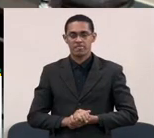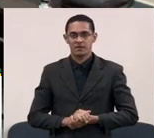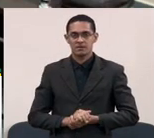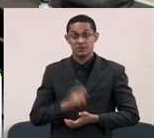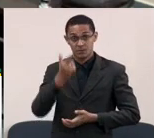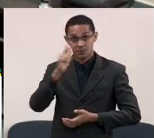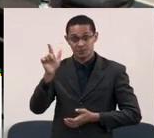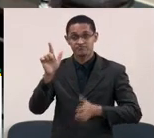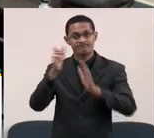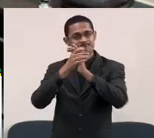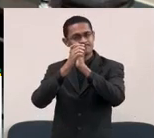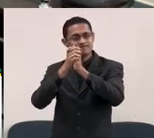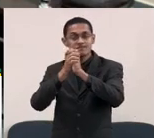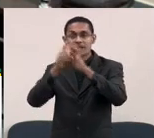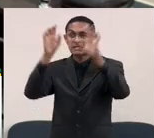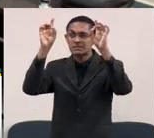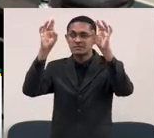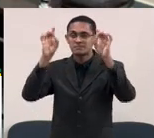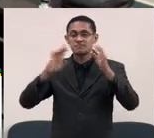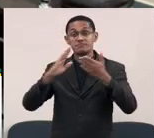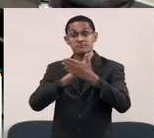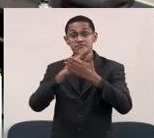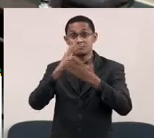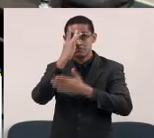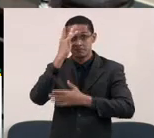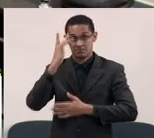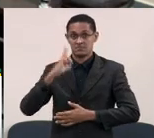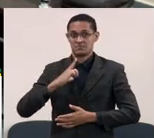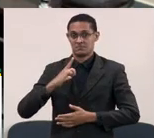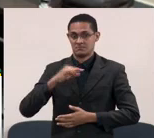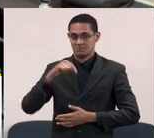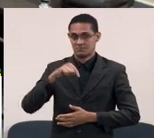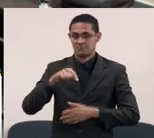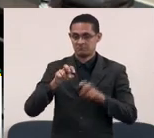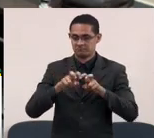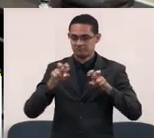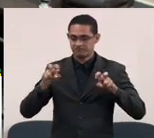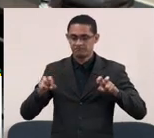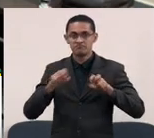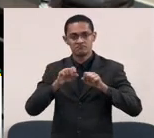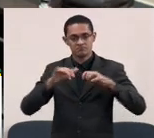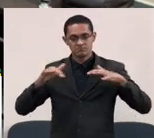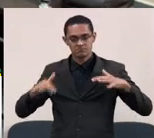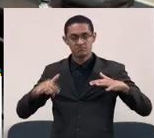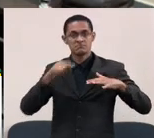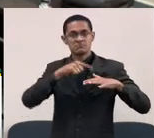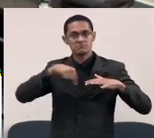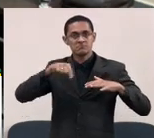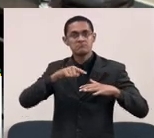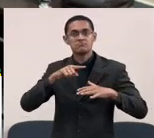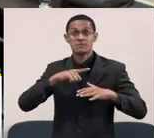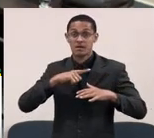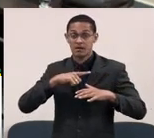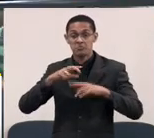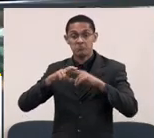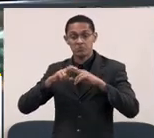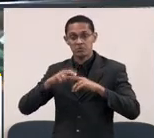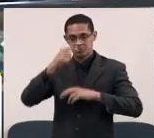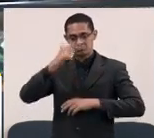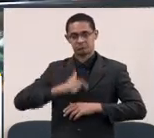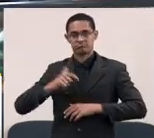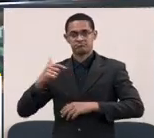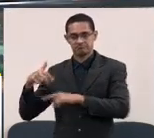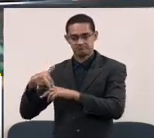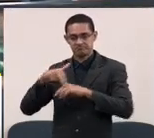especial a algumas pessoas que estão nessa galeria, que é justamente o assunto que me traz